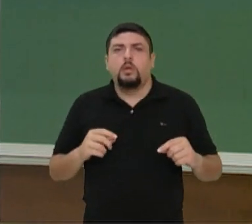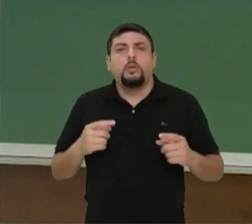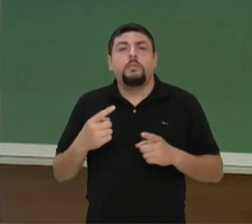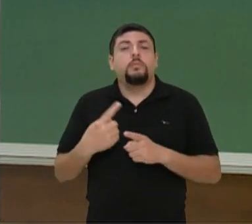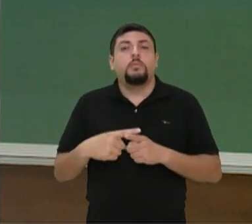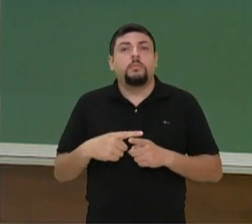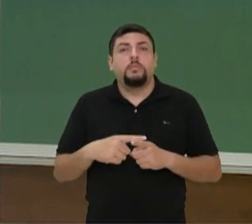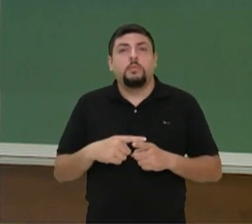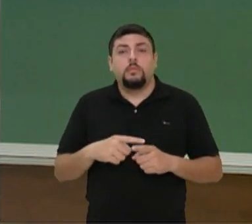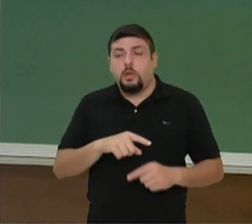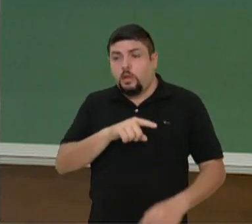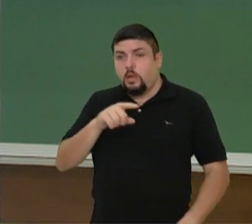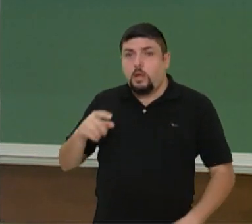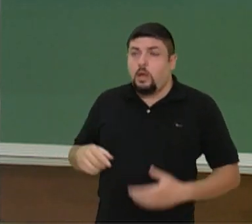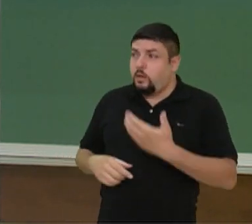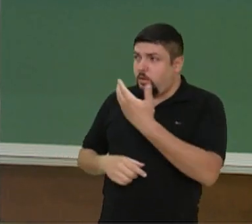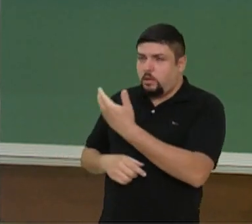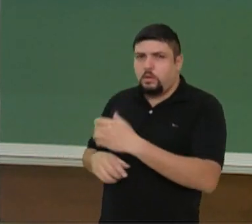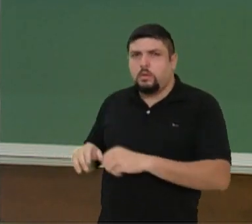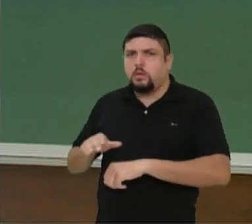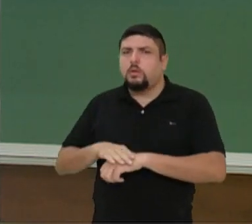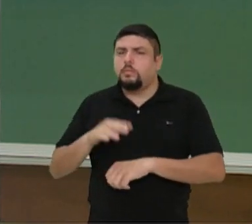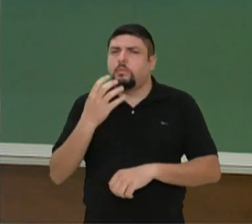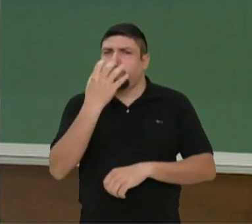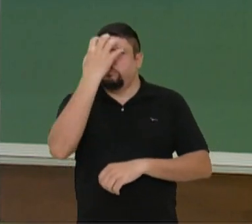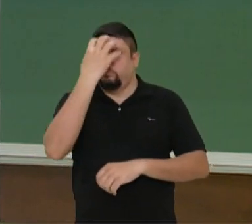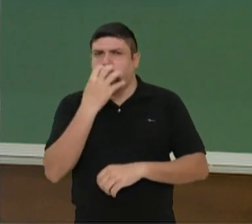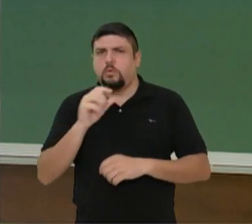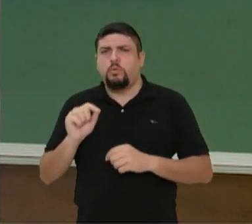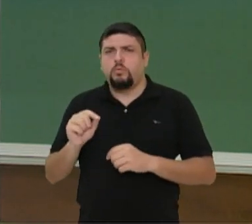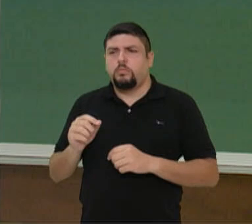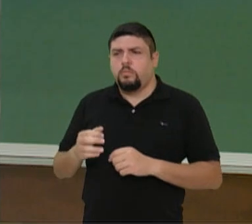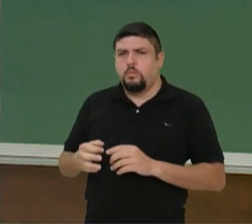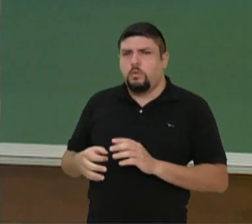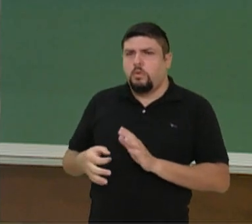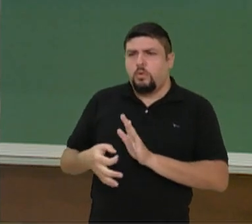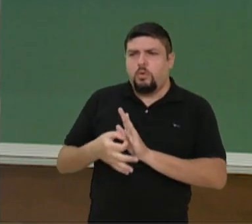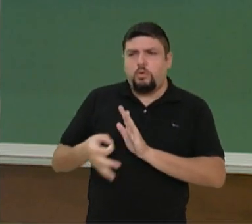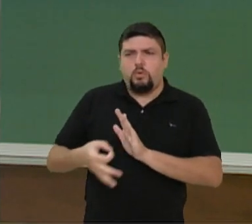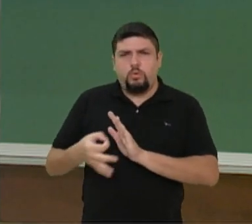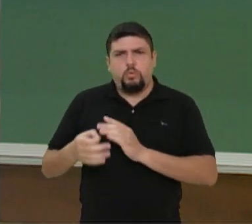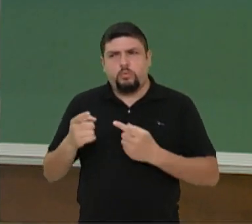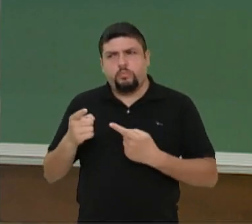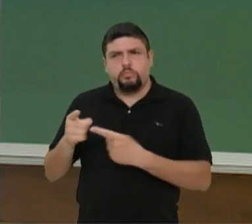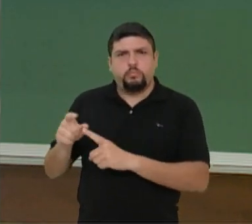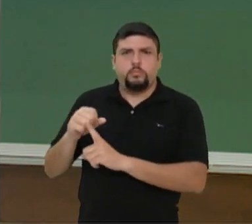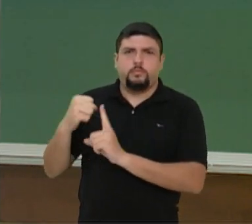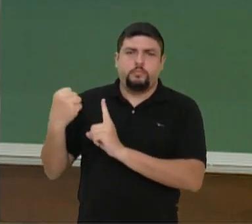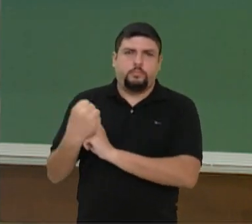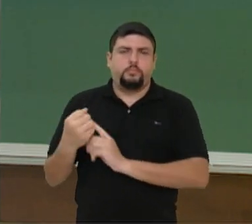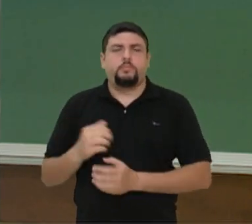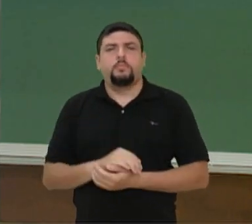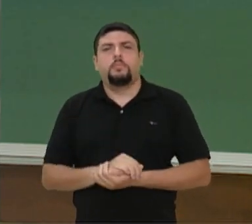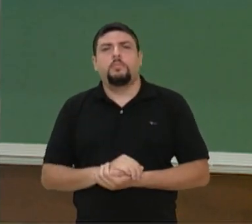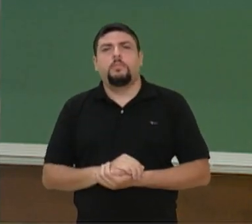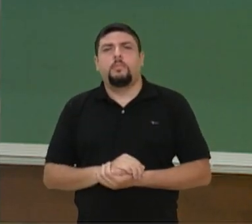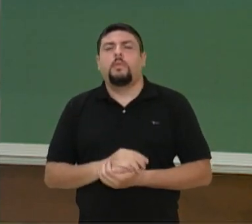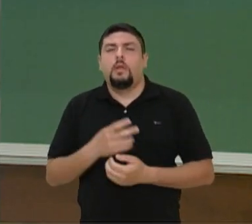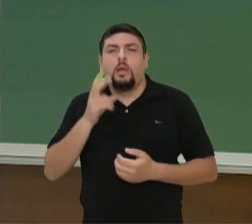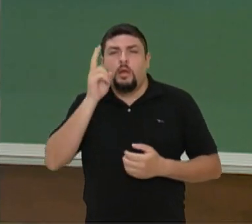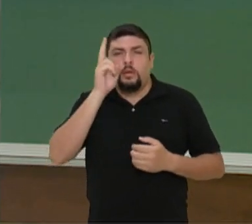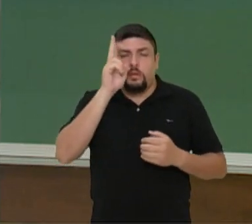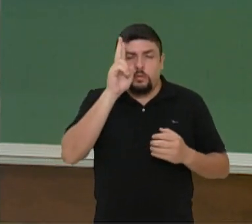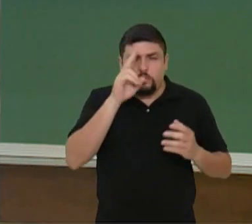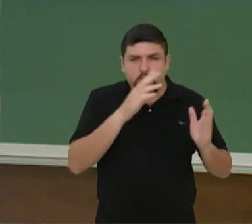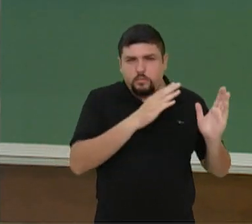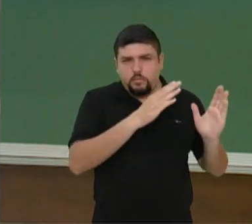mais sério e tem um componente de crítica social. O professor quer que você recorde-se o seguinte: nós fazemos aqui na história recortes, né,